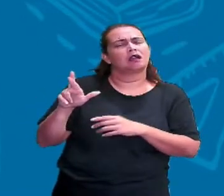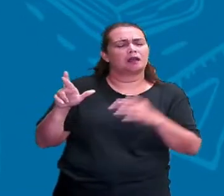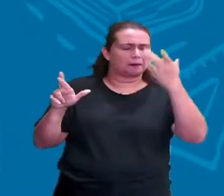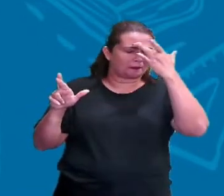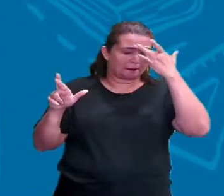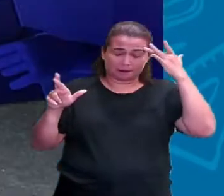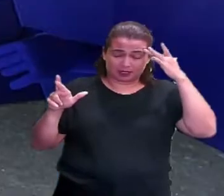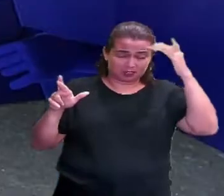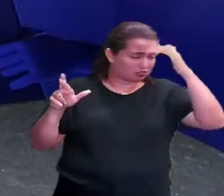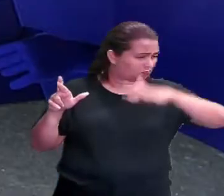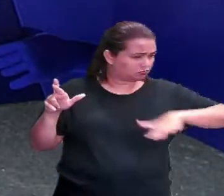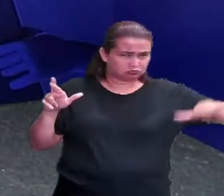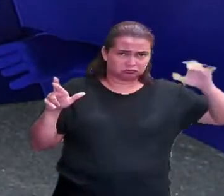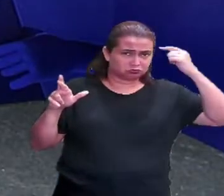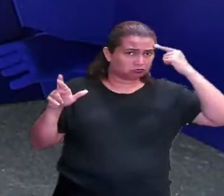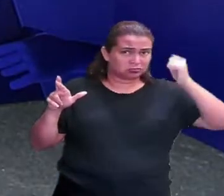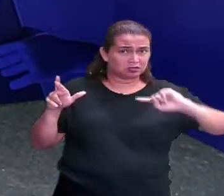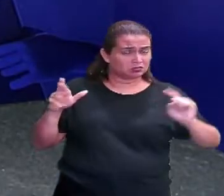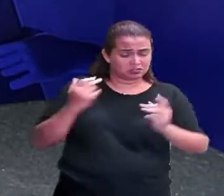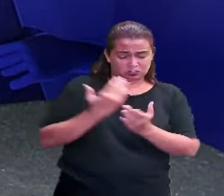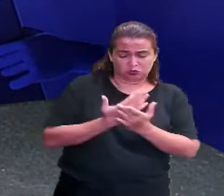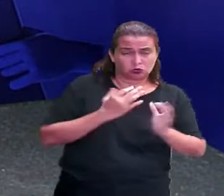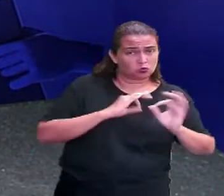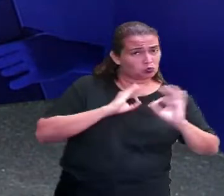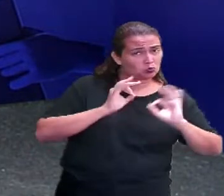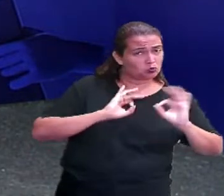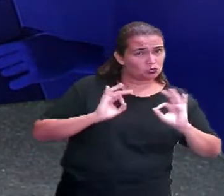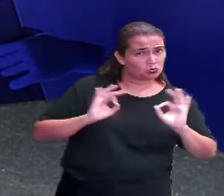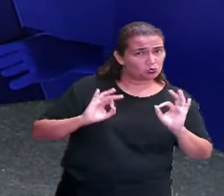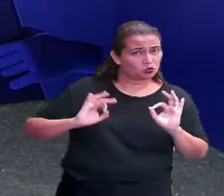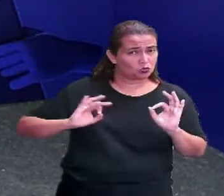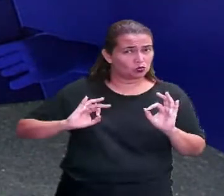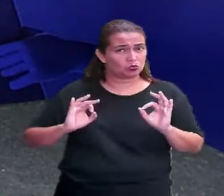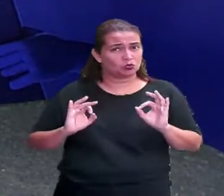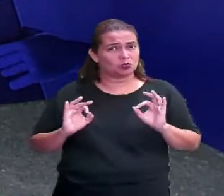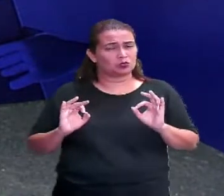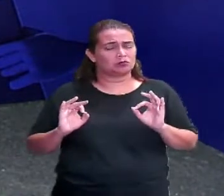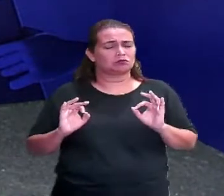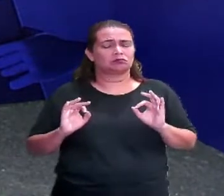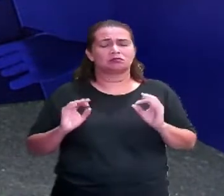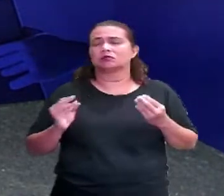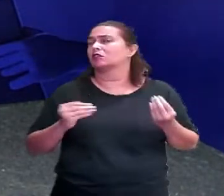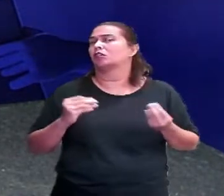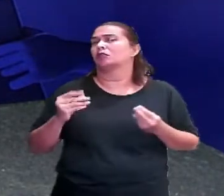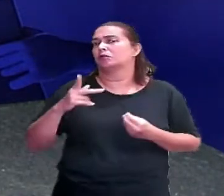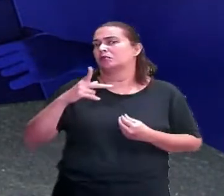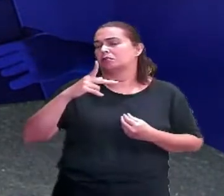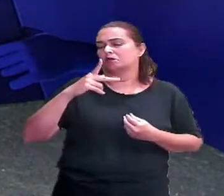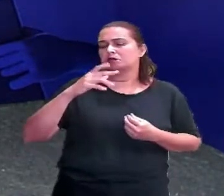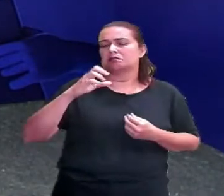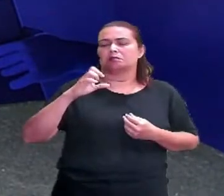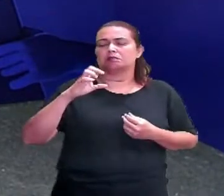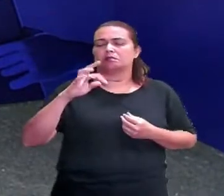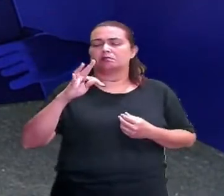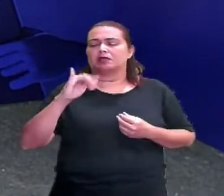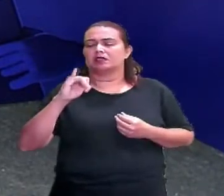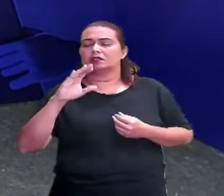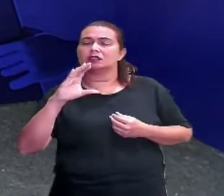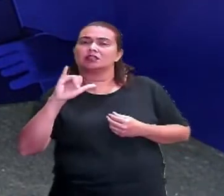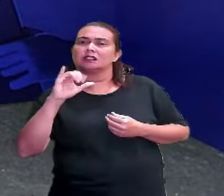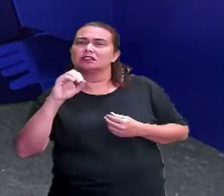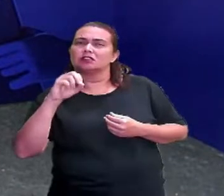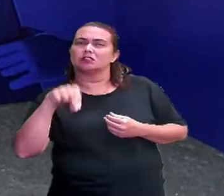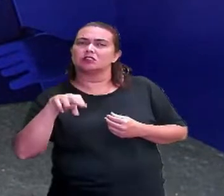não tem, digamos, a informação mais adequada, peticionar é uma palavra